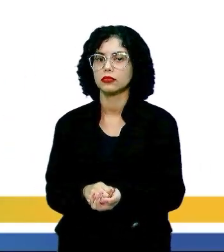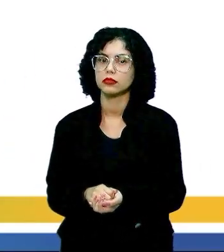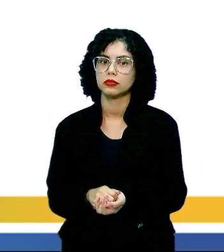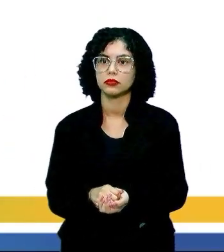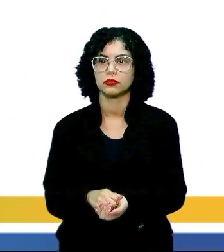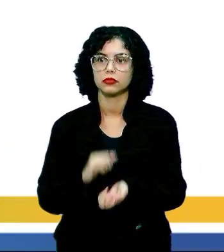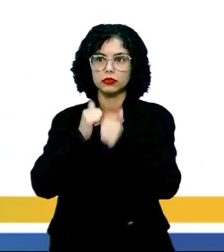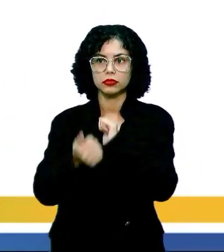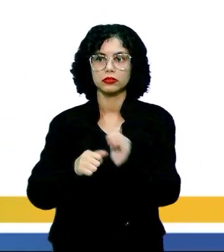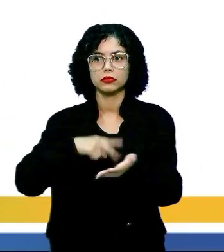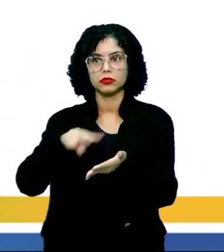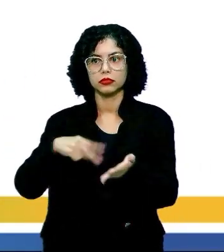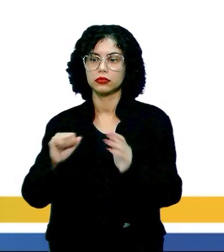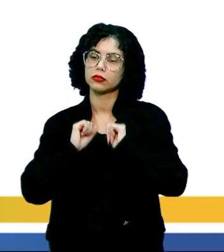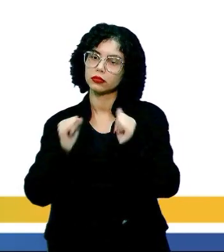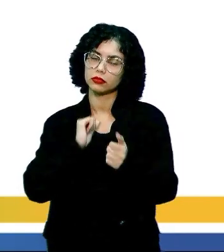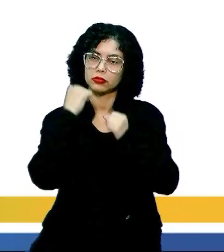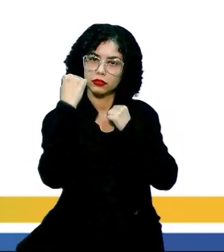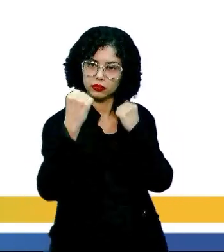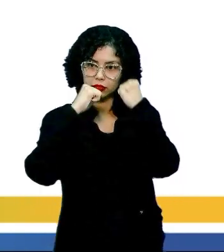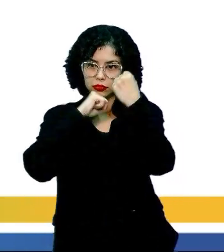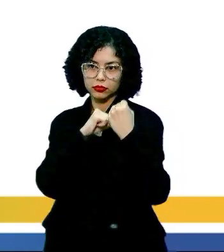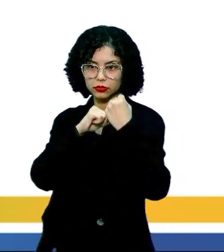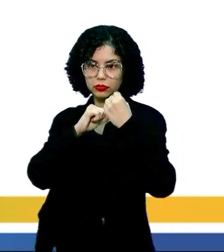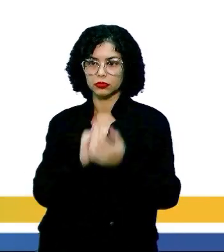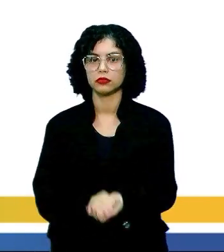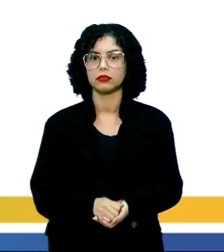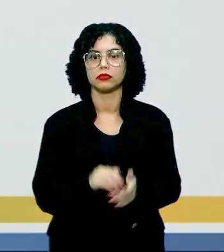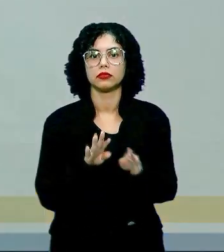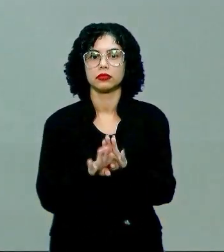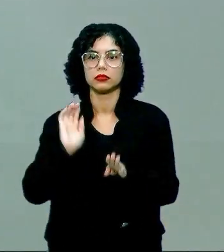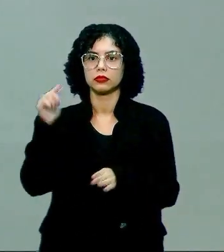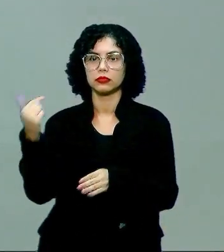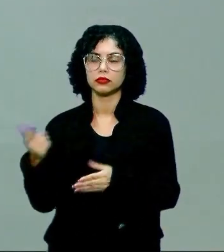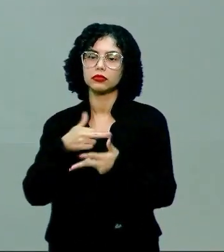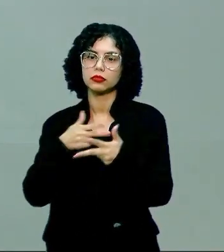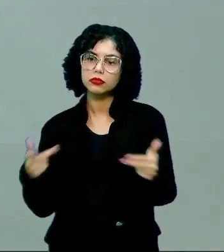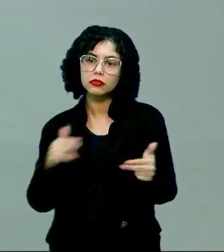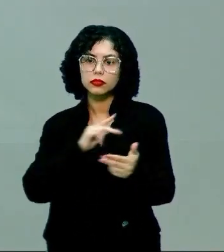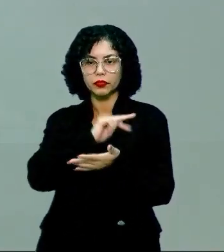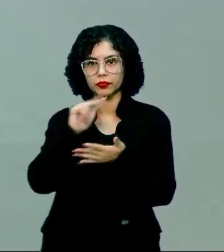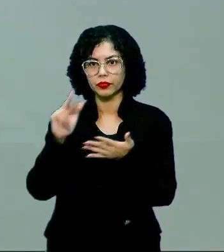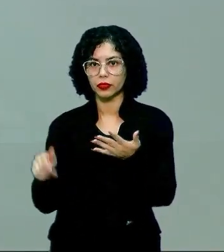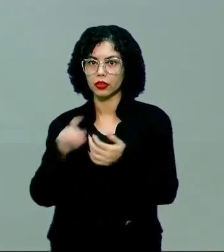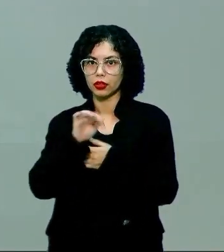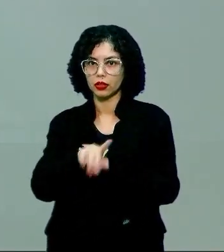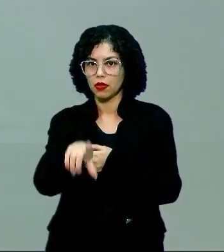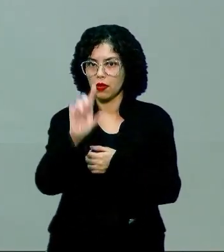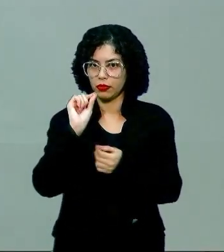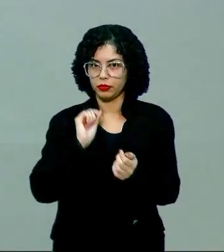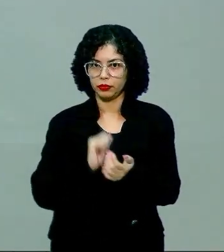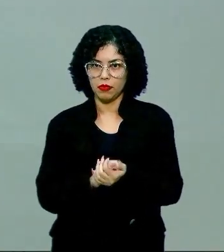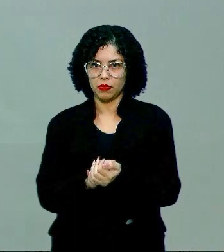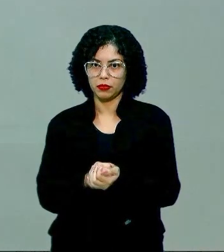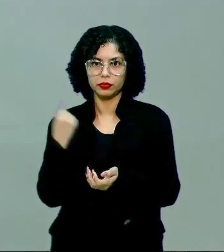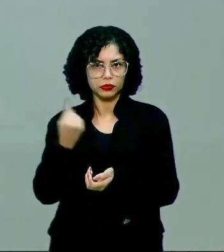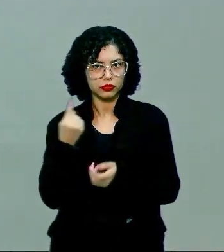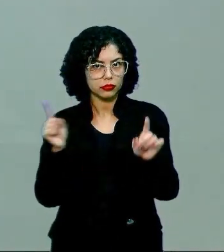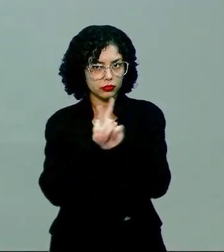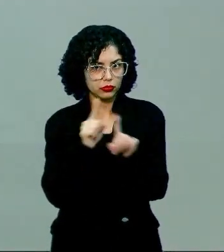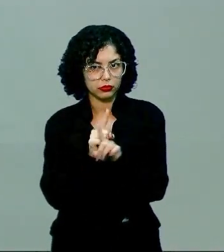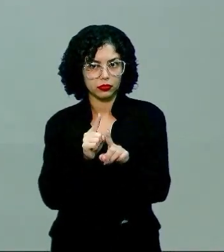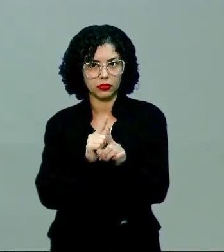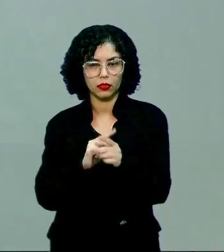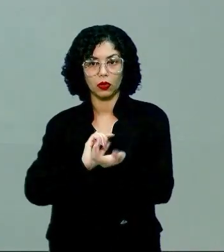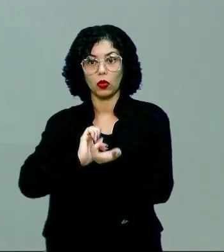de conhecimentos né são esportes danças ginásticas lutas Essas são as alternativas são as únicas